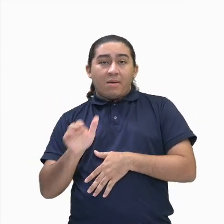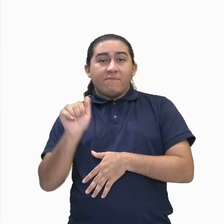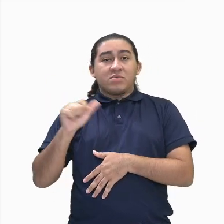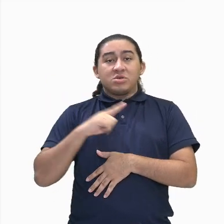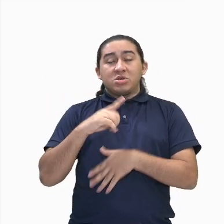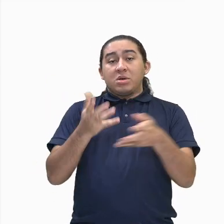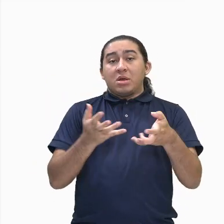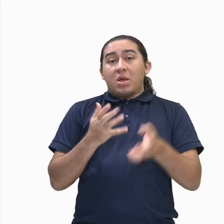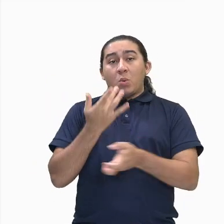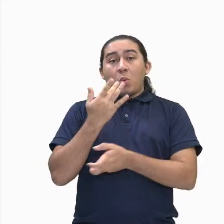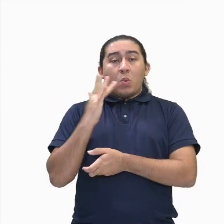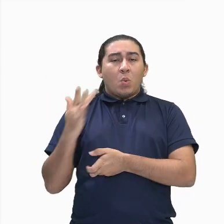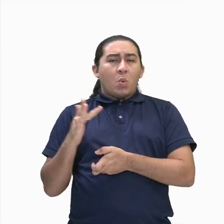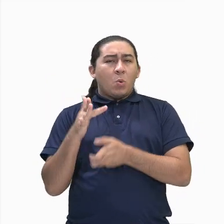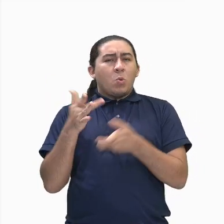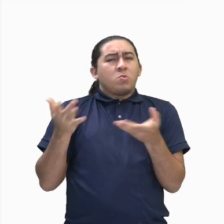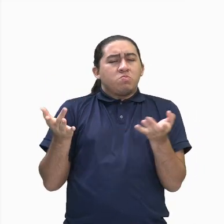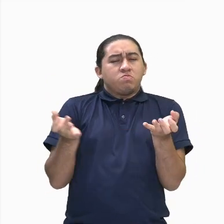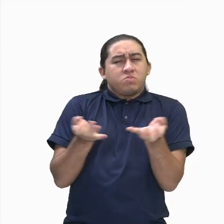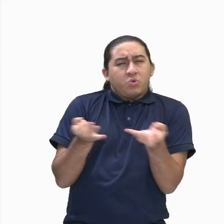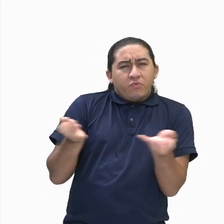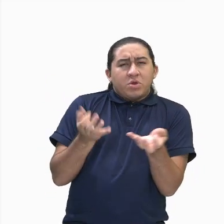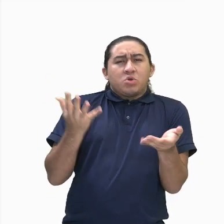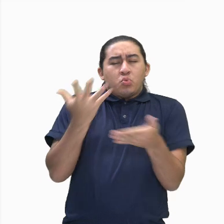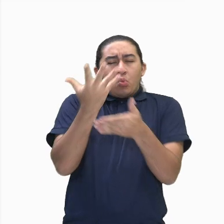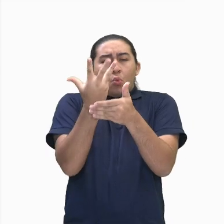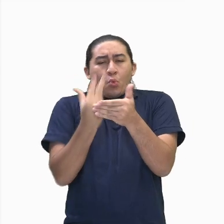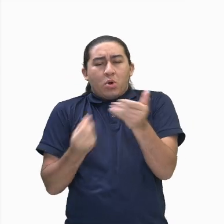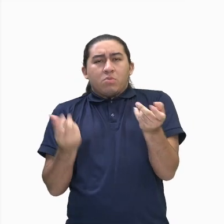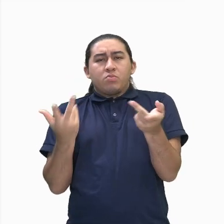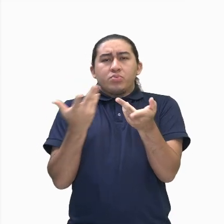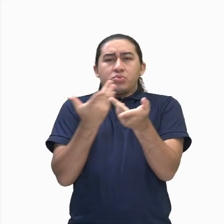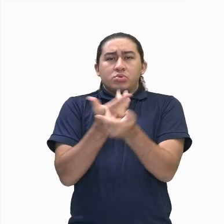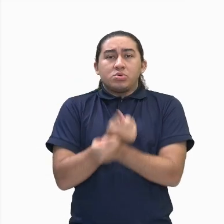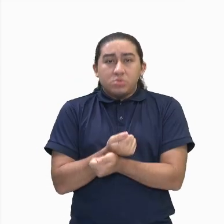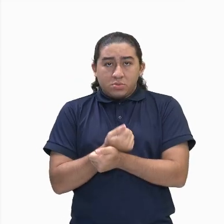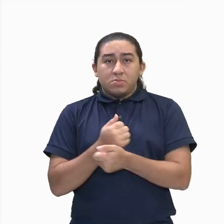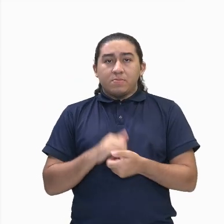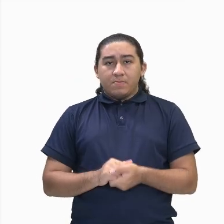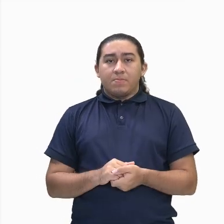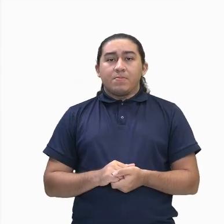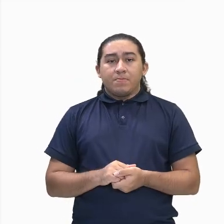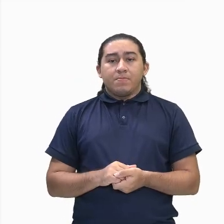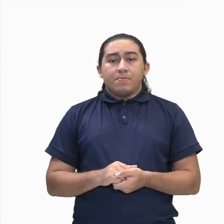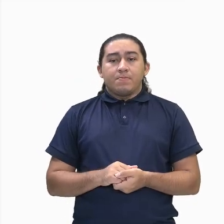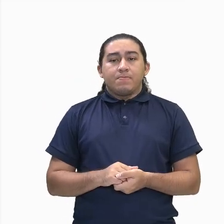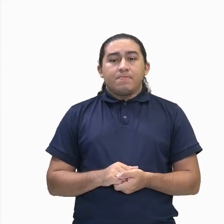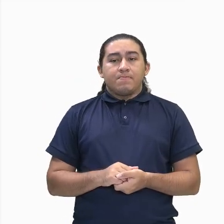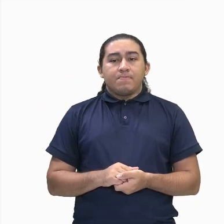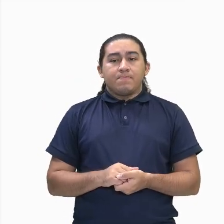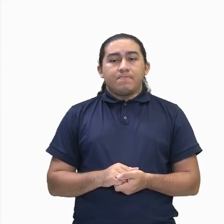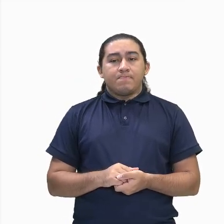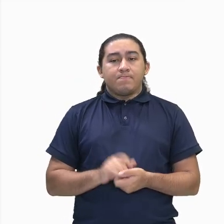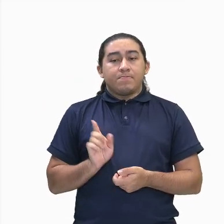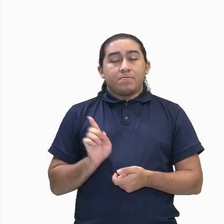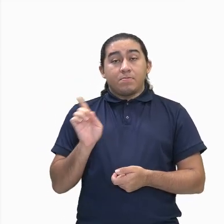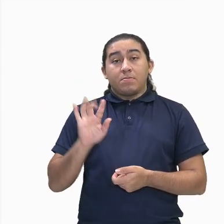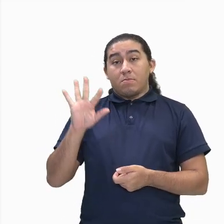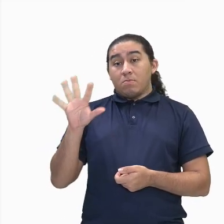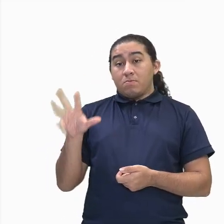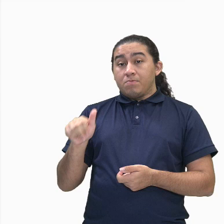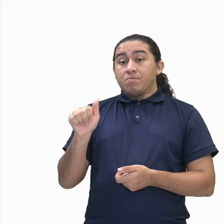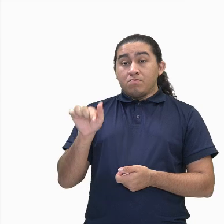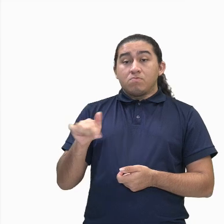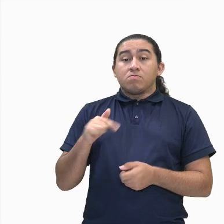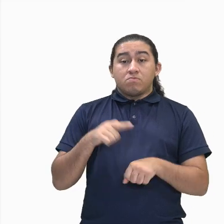ouro mais refinado, mais bonito que existia. Então, na África, nesse